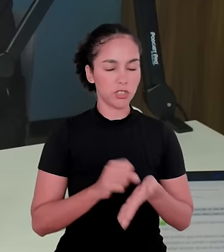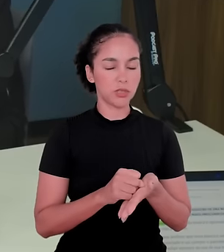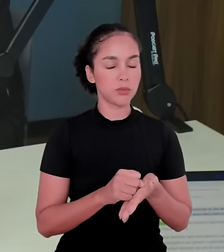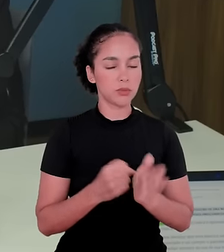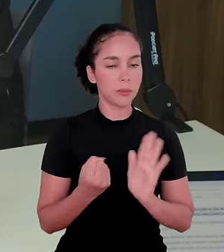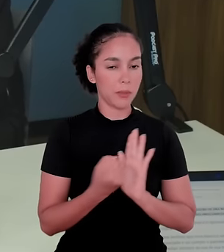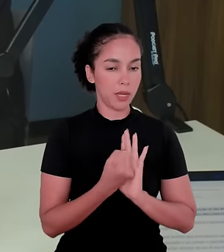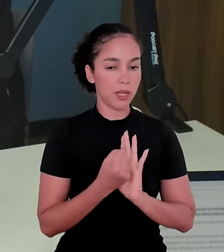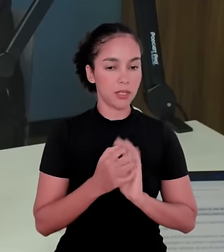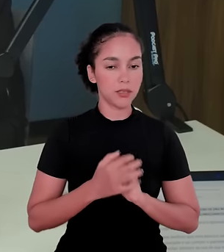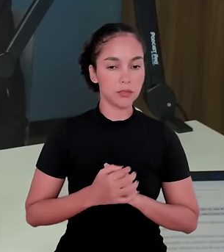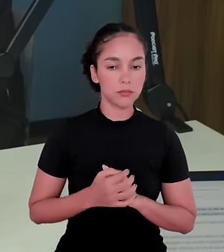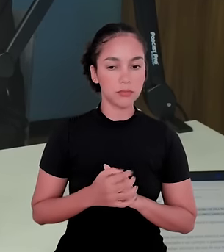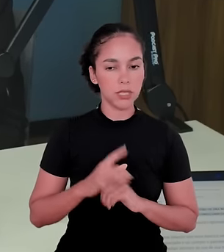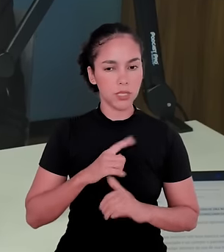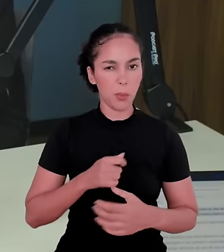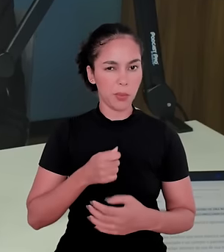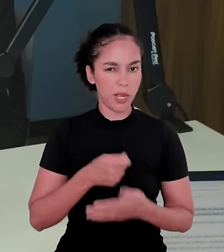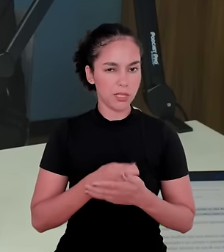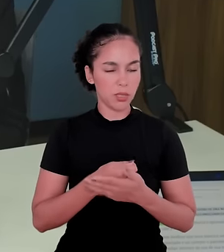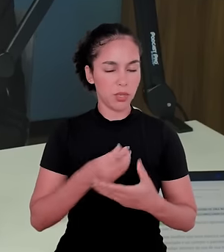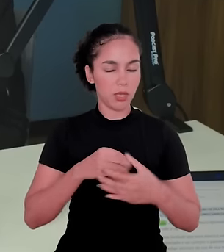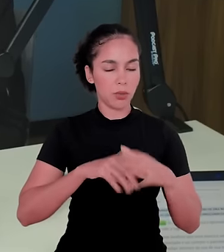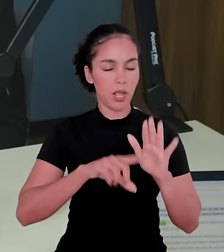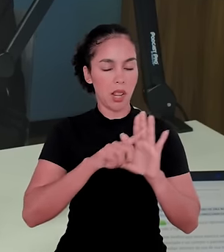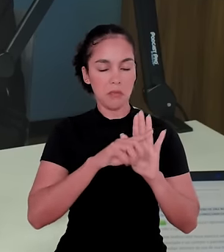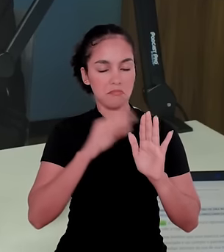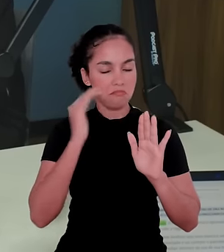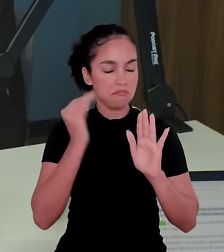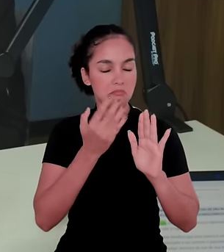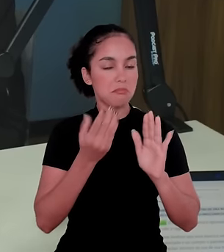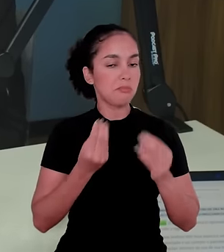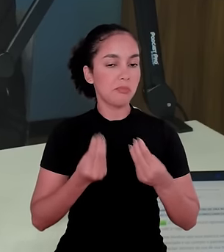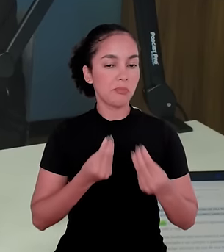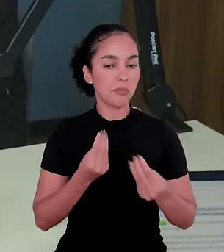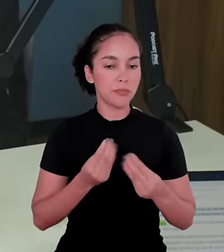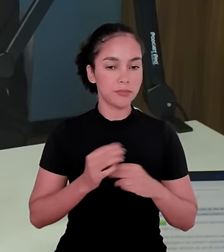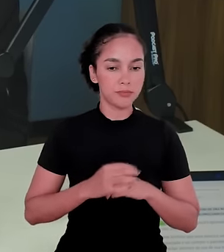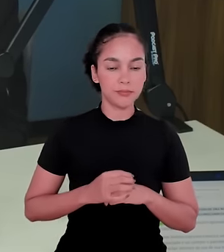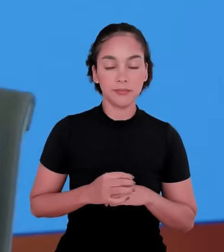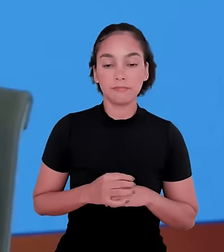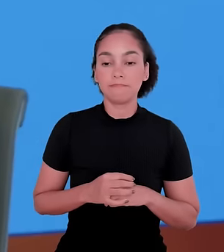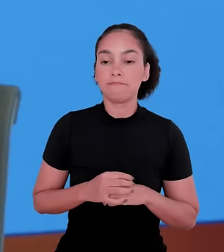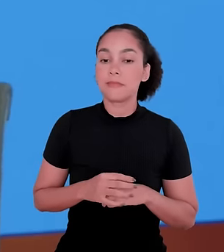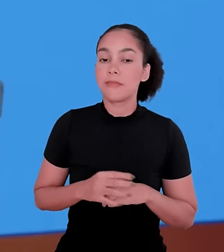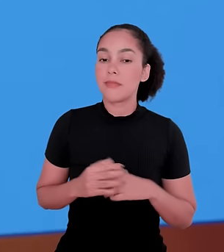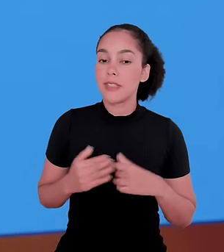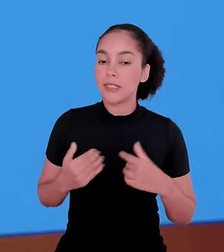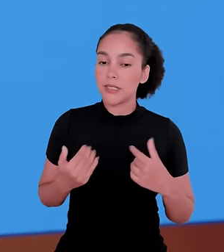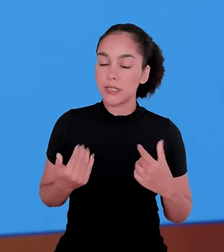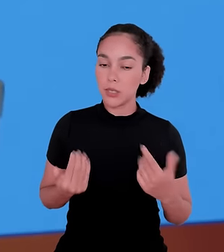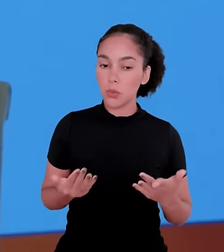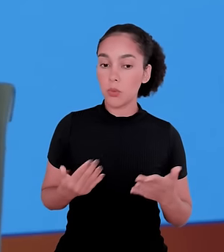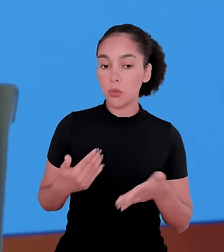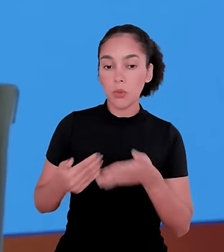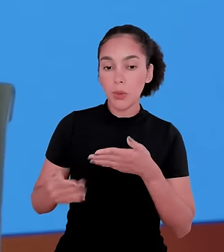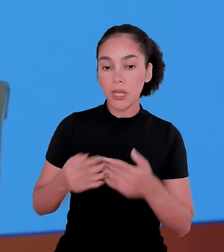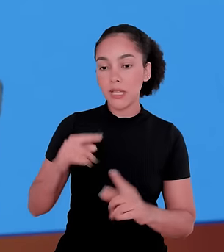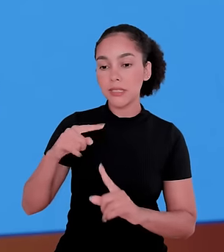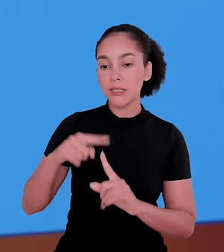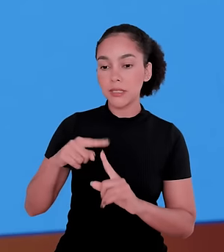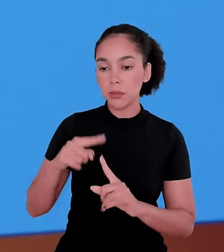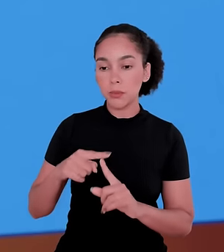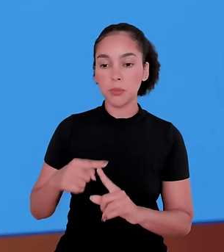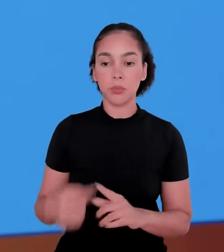de marca existe essa obrigação legal o que que o que que você falaria para nós não então eh qualquer ativo de